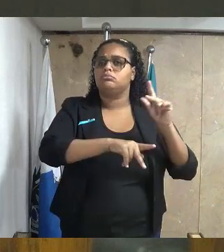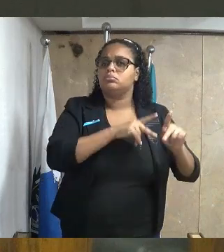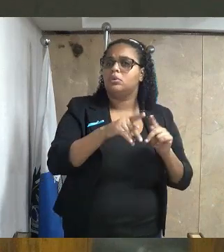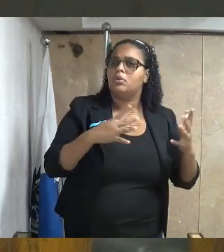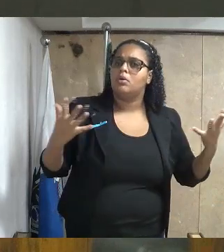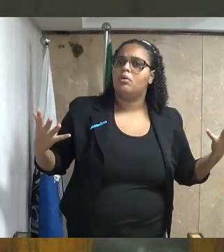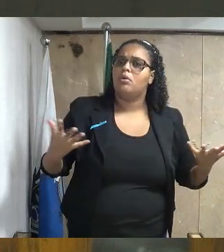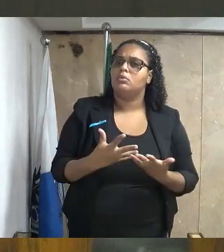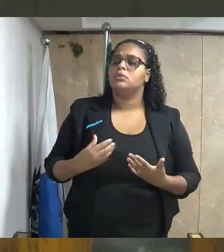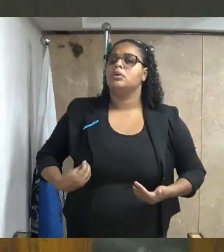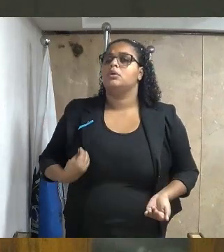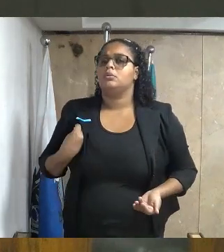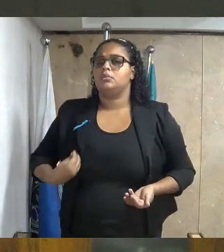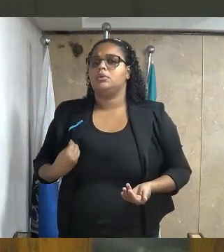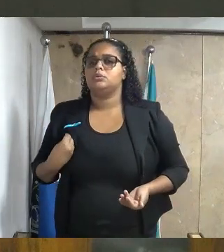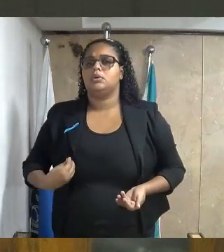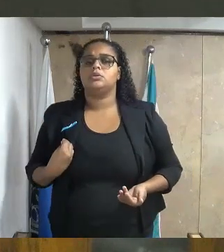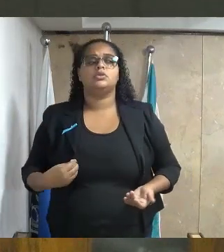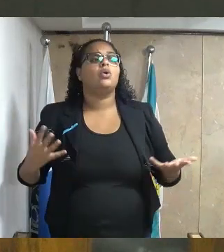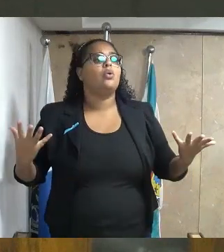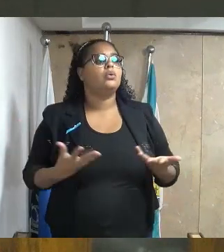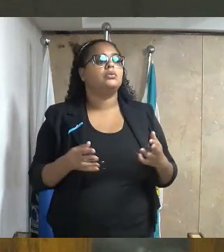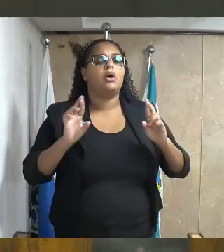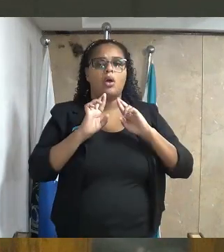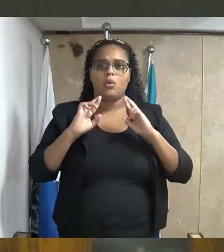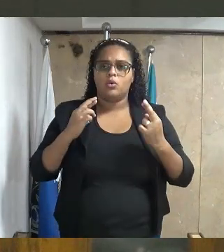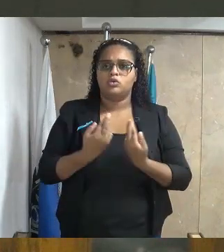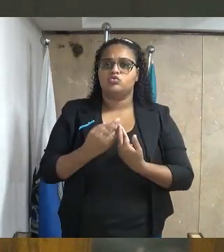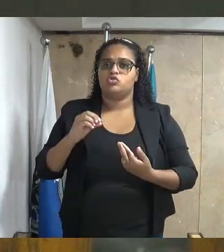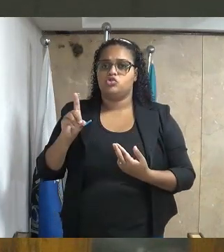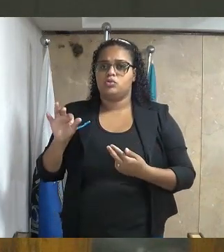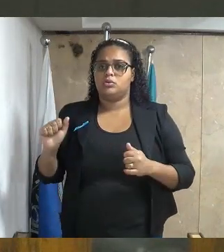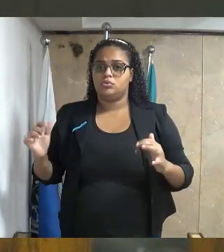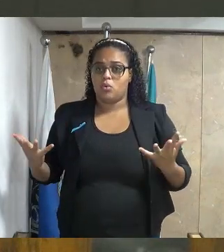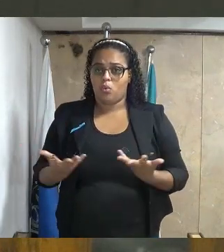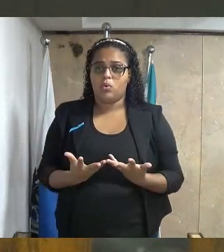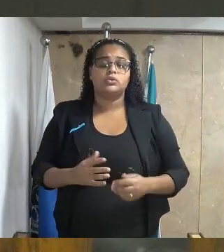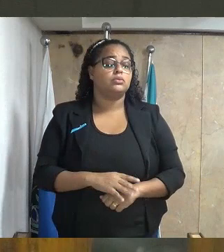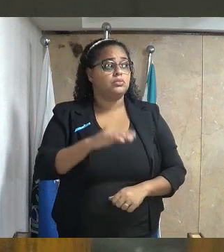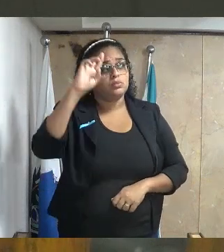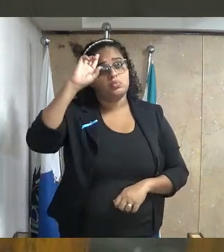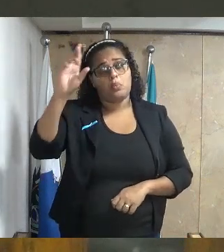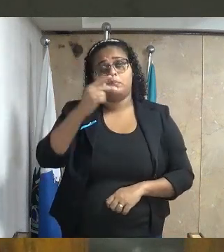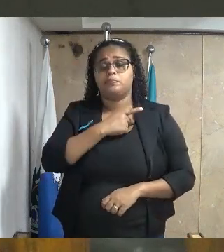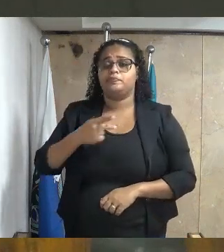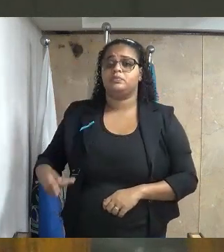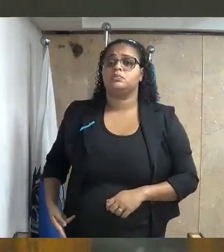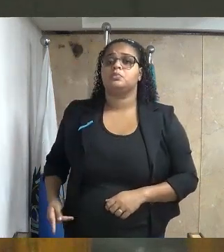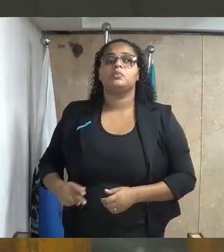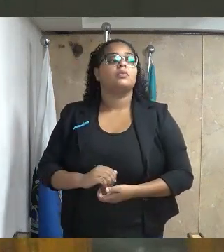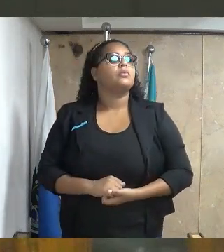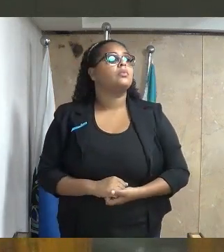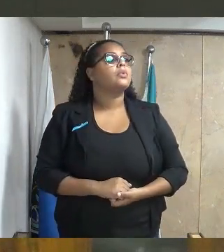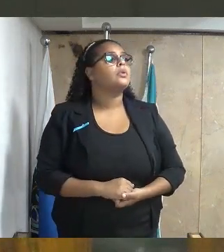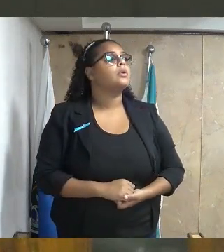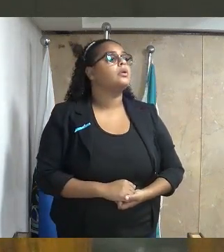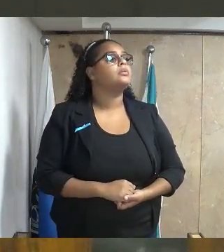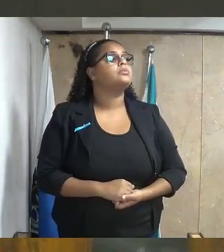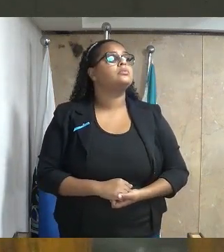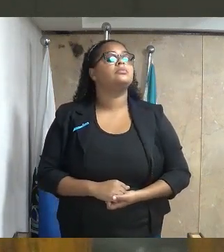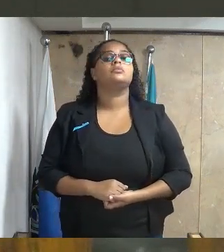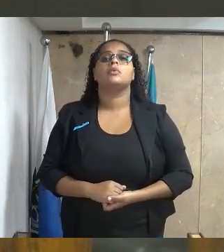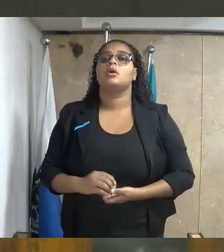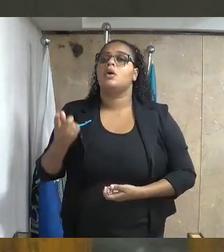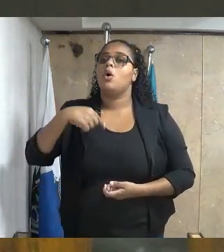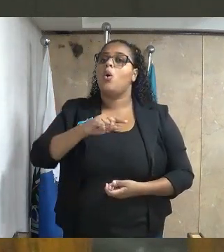presente nesta sessão no dia de hoje. Senhor presidente, o momento que